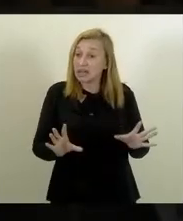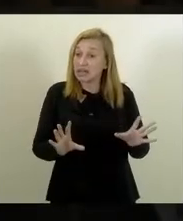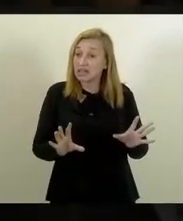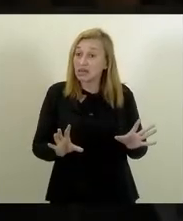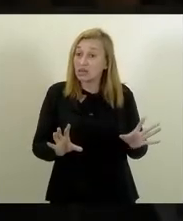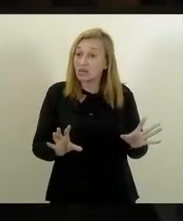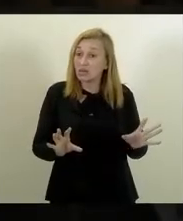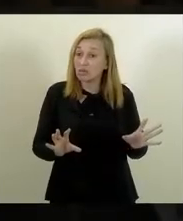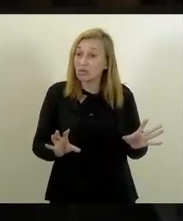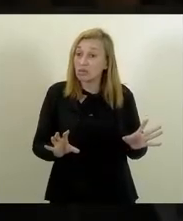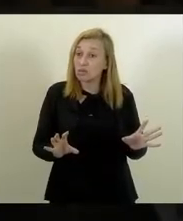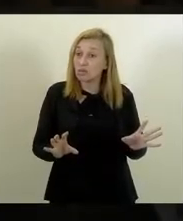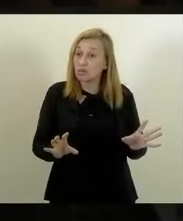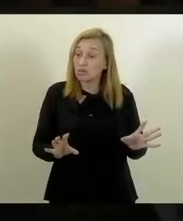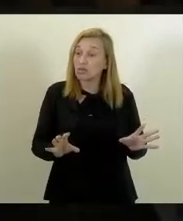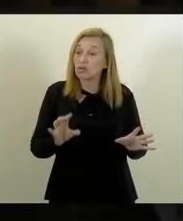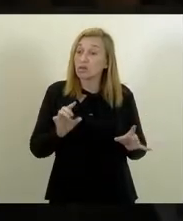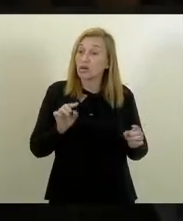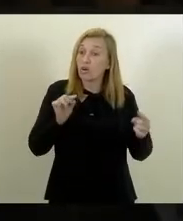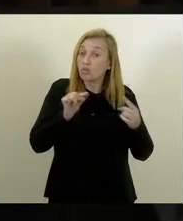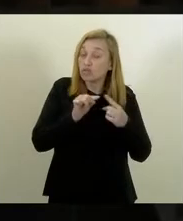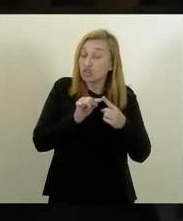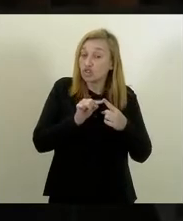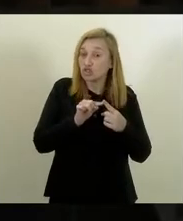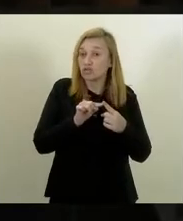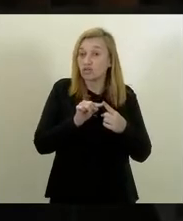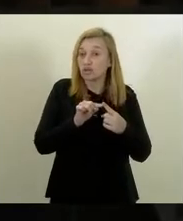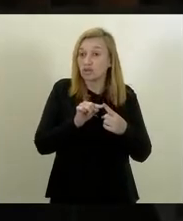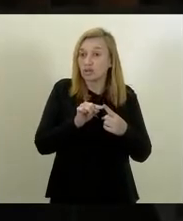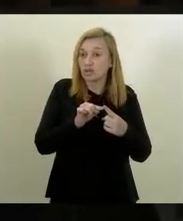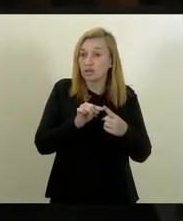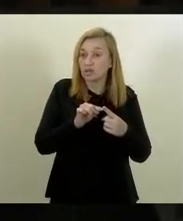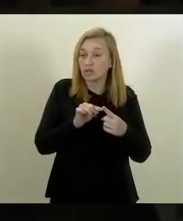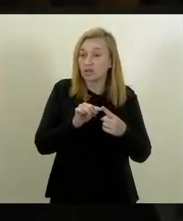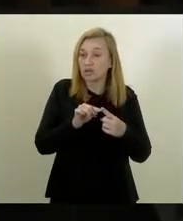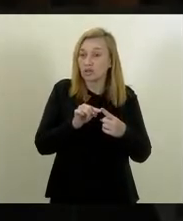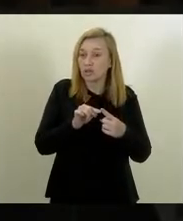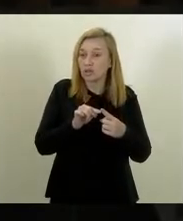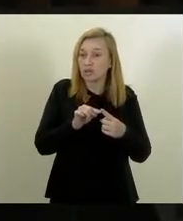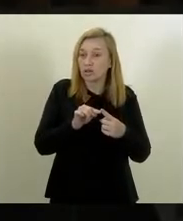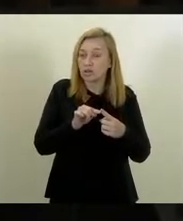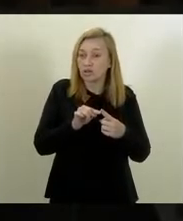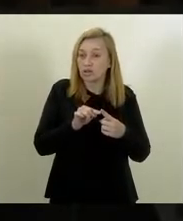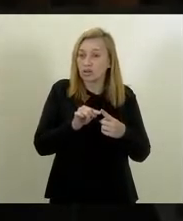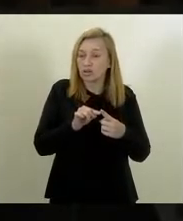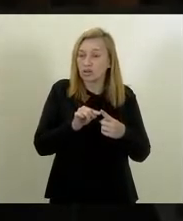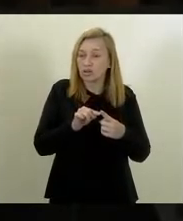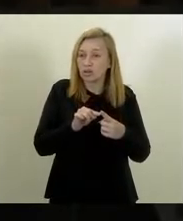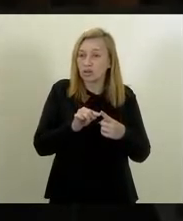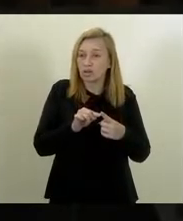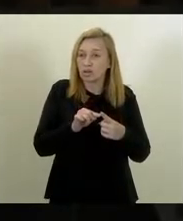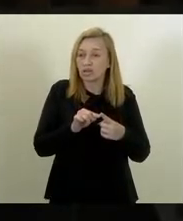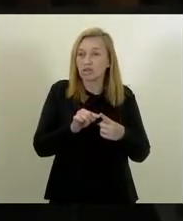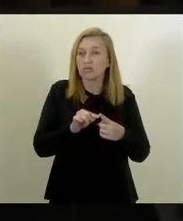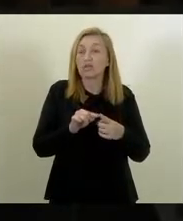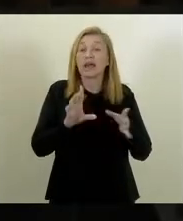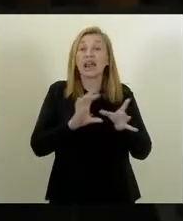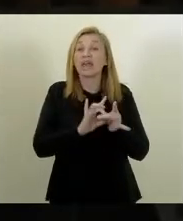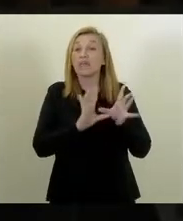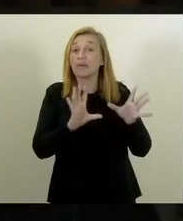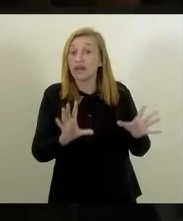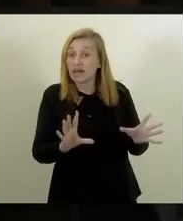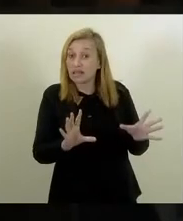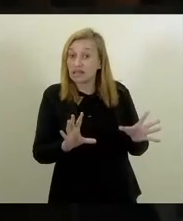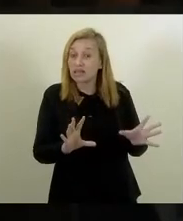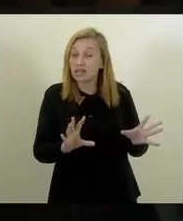feita objetiva. Submete a população interessada. O questionamento é a reflexão da deliberação sobre